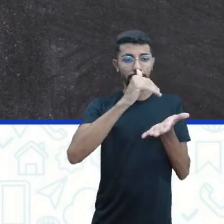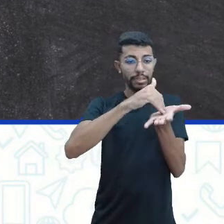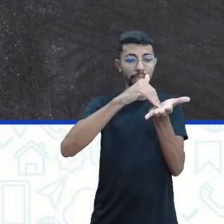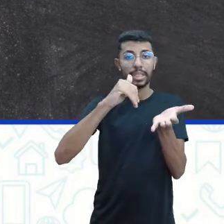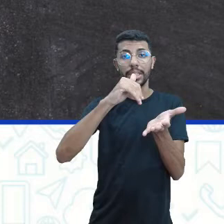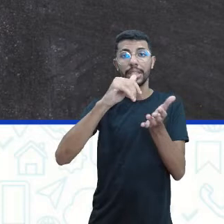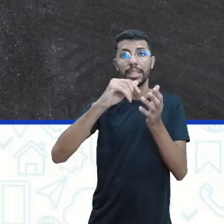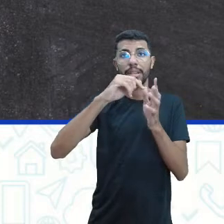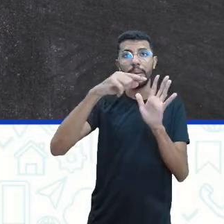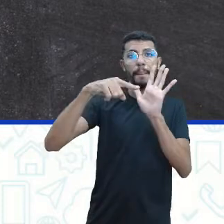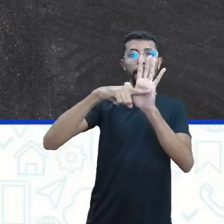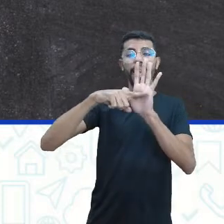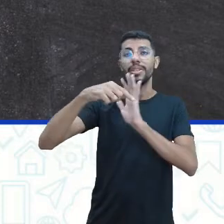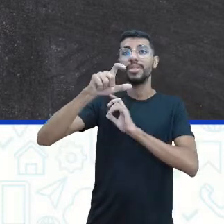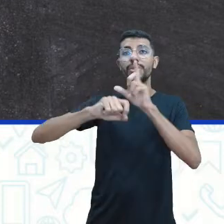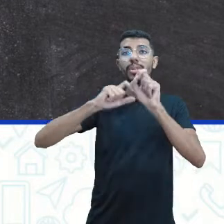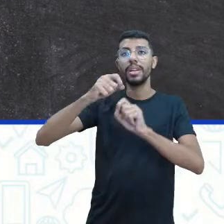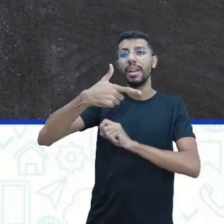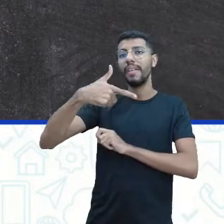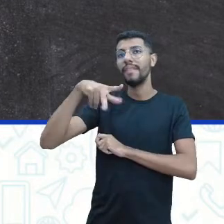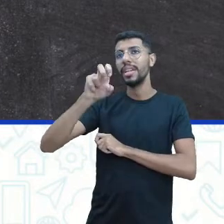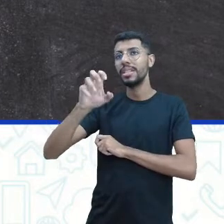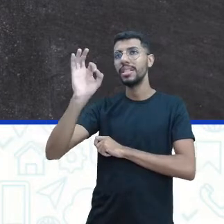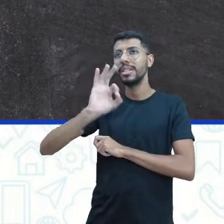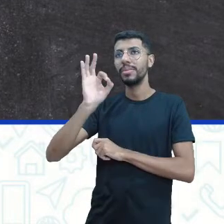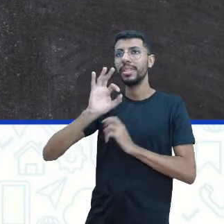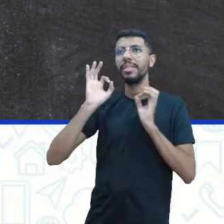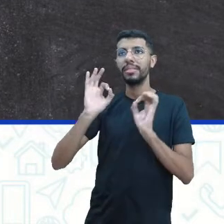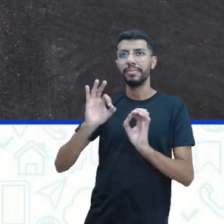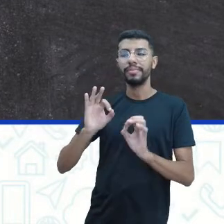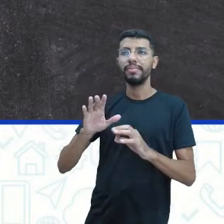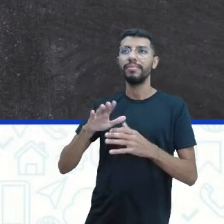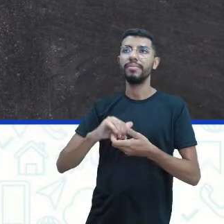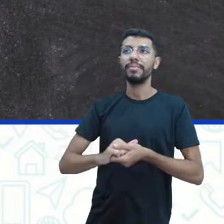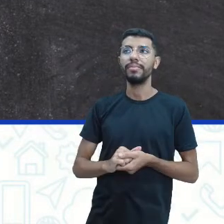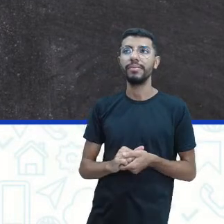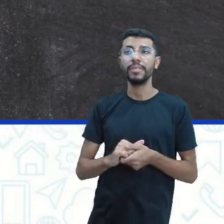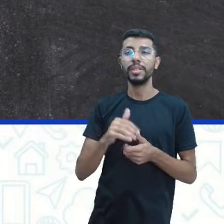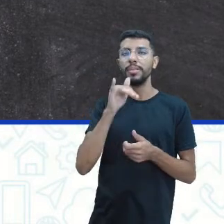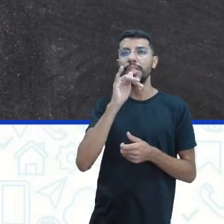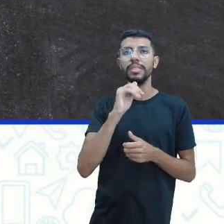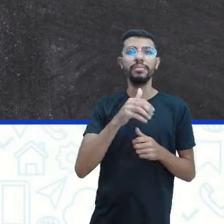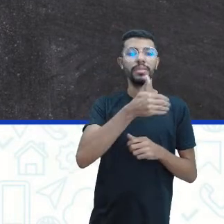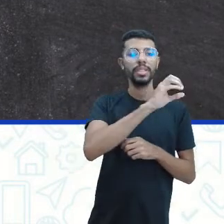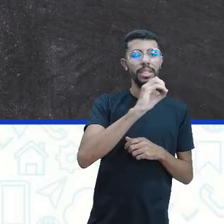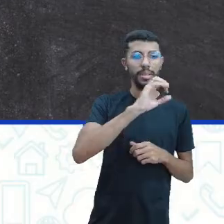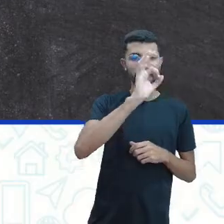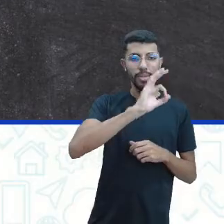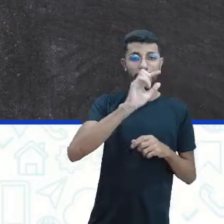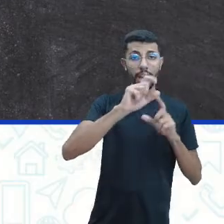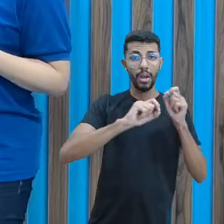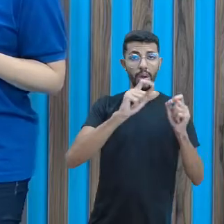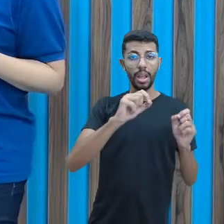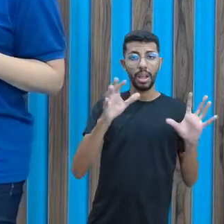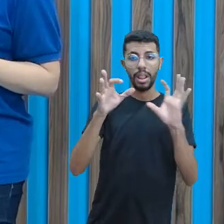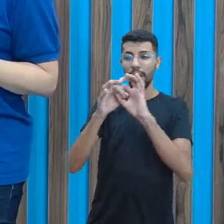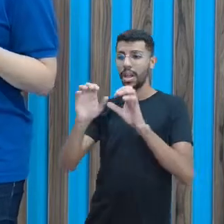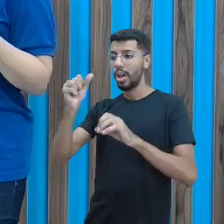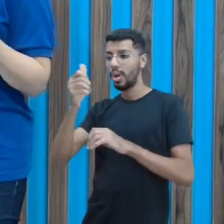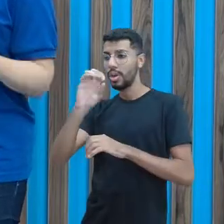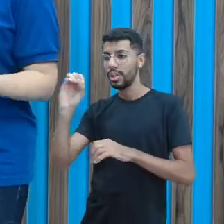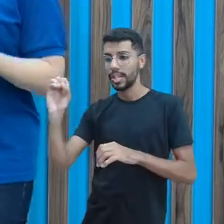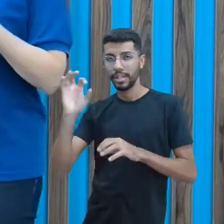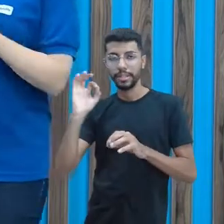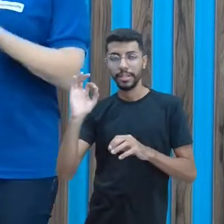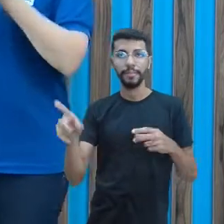100% era o 800, o 25% a gente já havia calculado, era o 200, e para calcular o 75